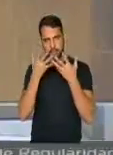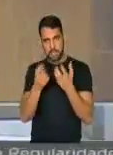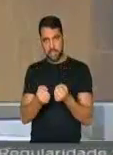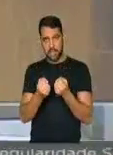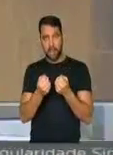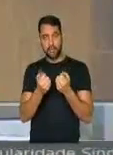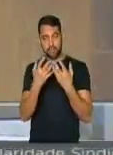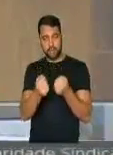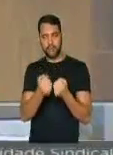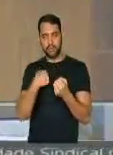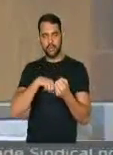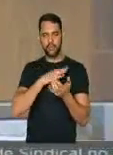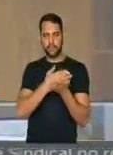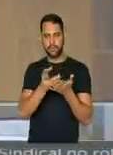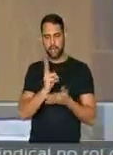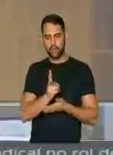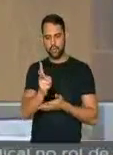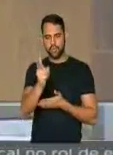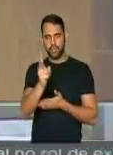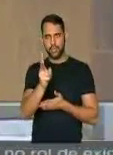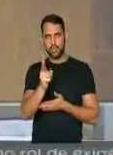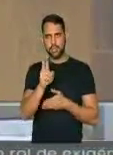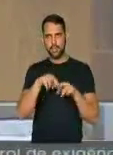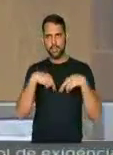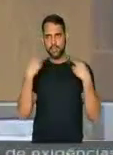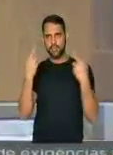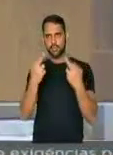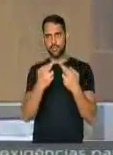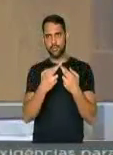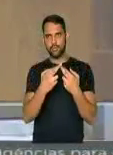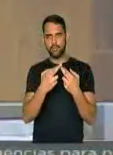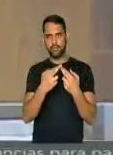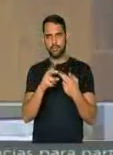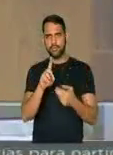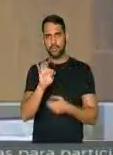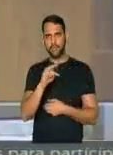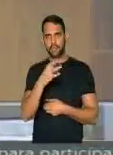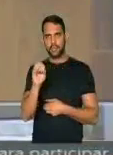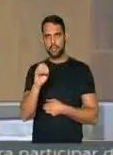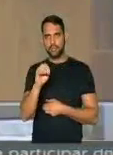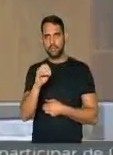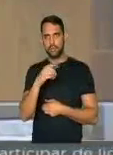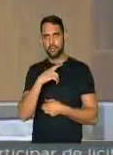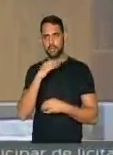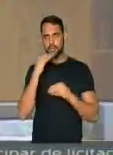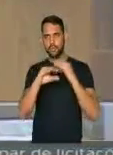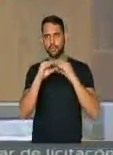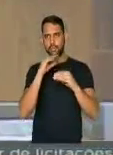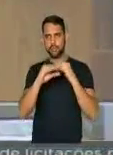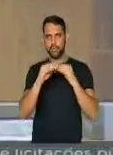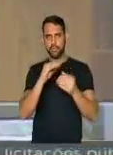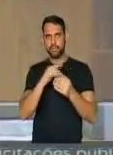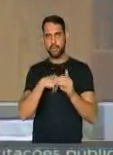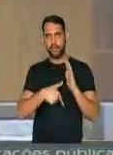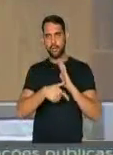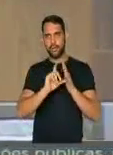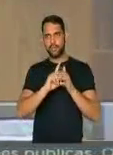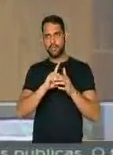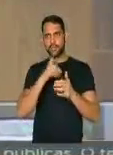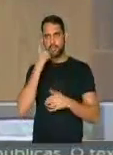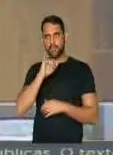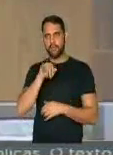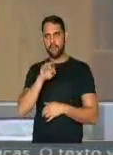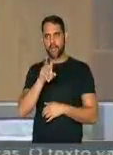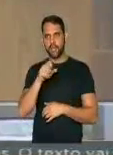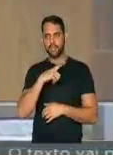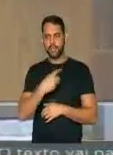acolhido e nós vamos dar seguimento a esta sessão deliberativa nas Breves comunicações antes porém Deputado